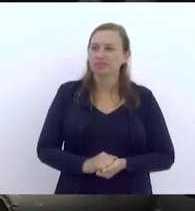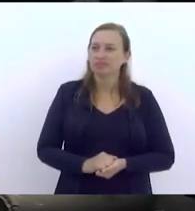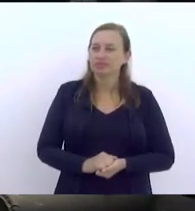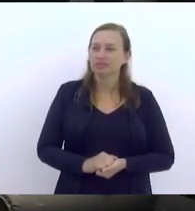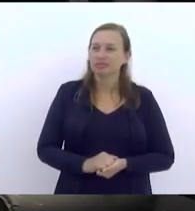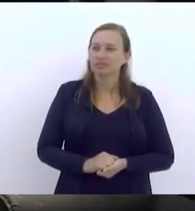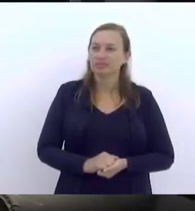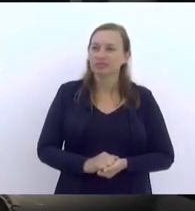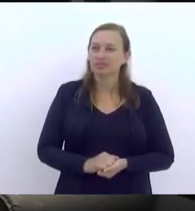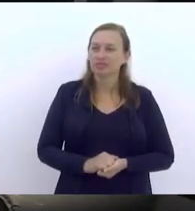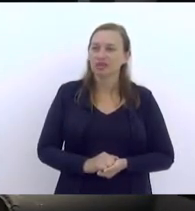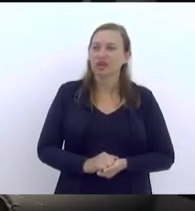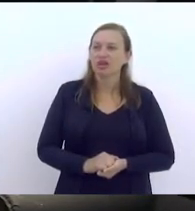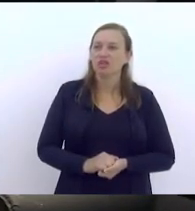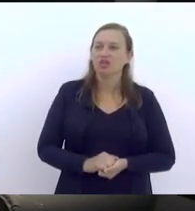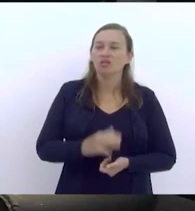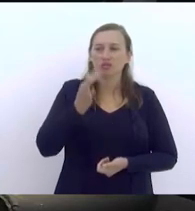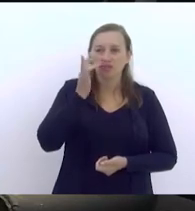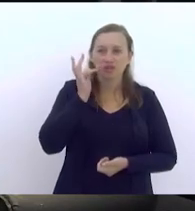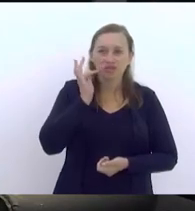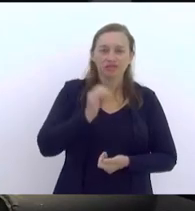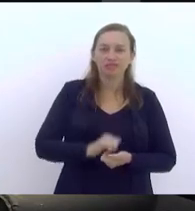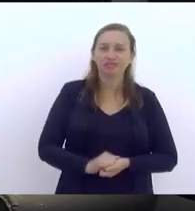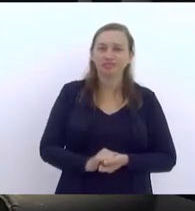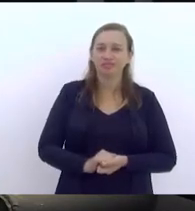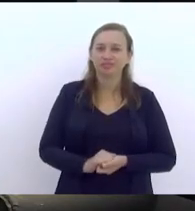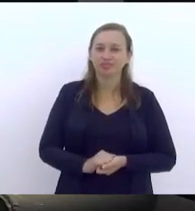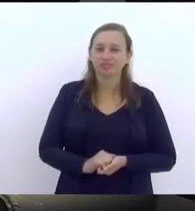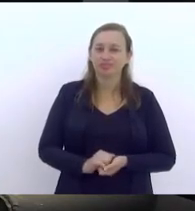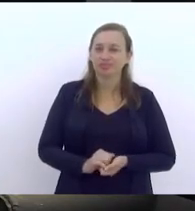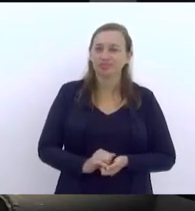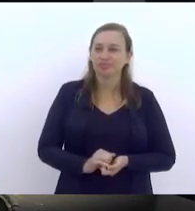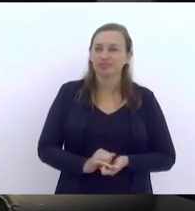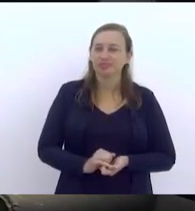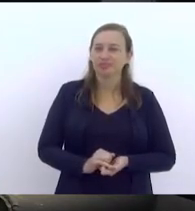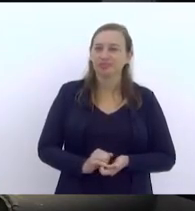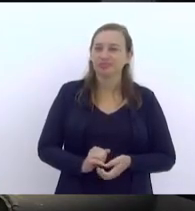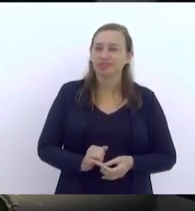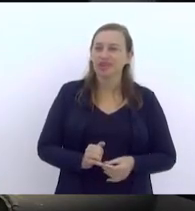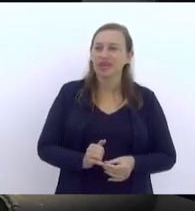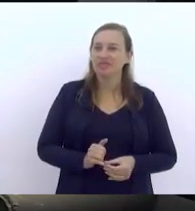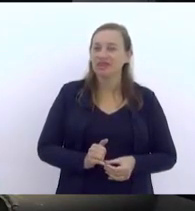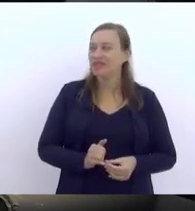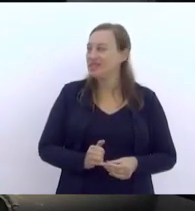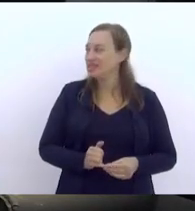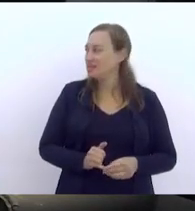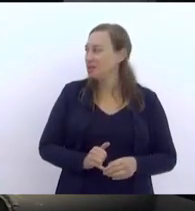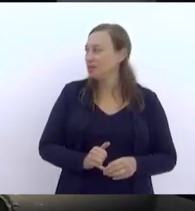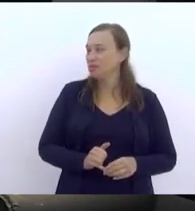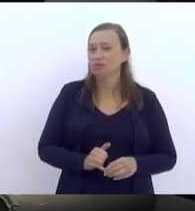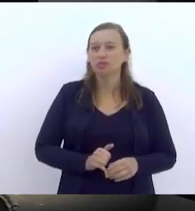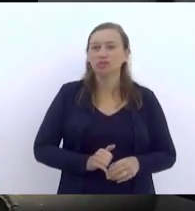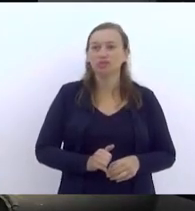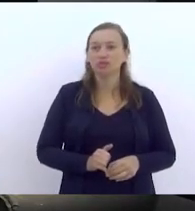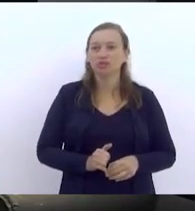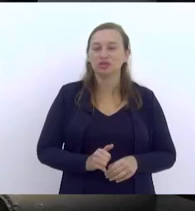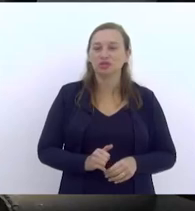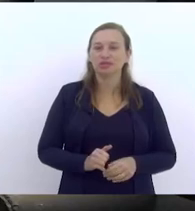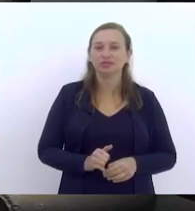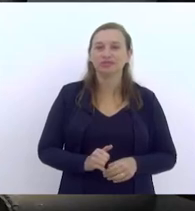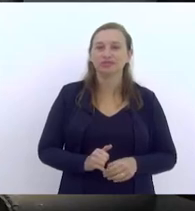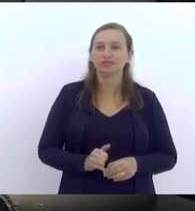Não, foi o Flávio Serafim antes. Estava aqui anotado já. Ele já pediu anterior. Eu pedi para ele se inscrever, porque eu tinha...